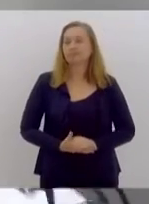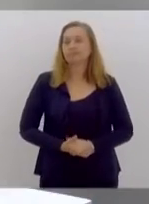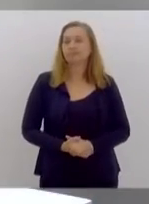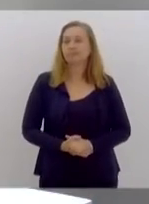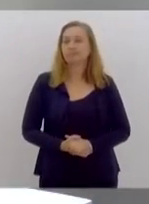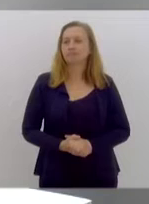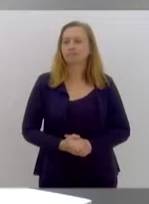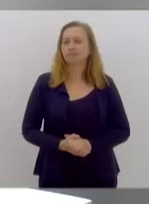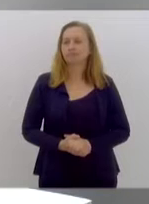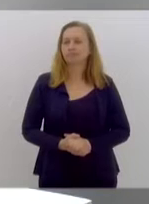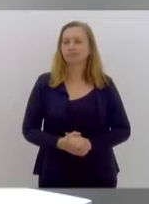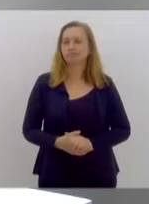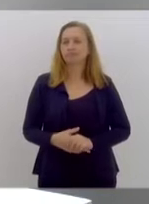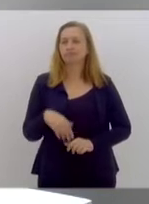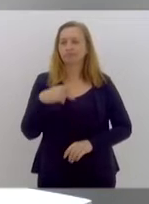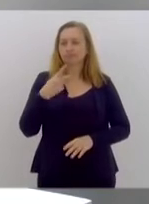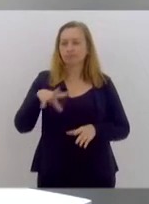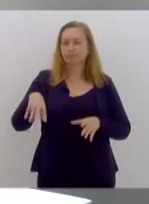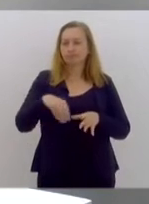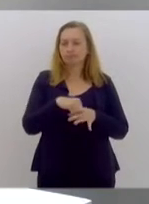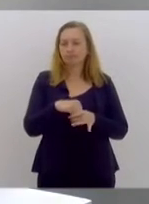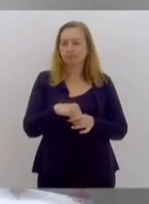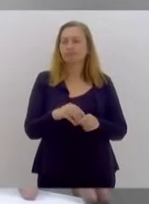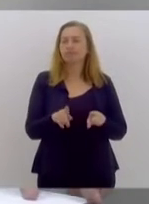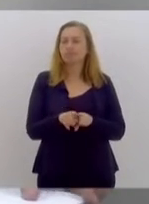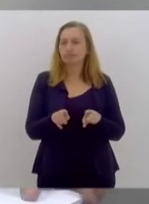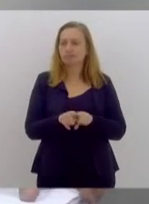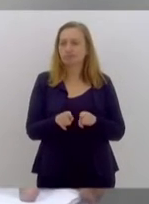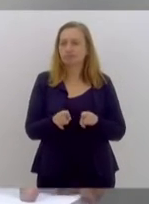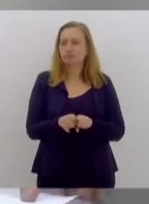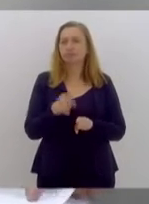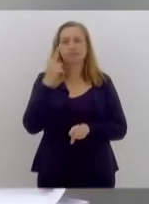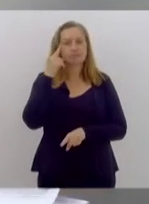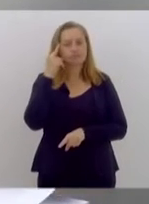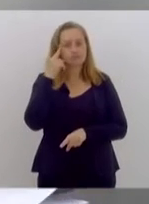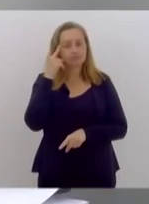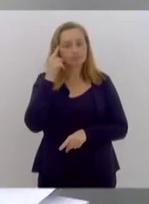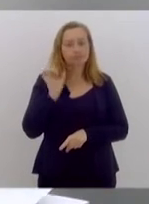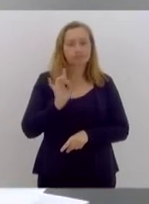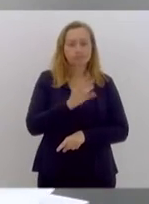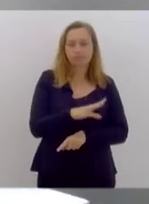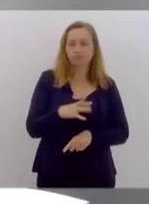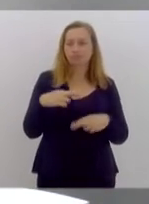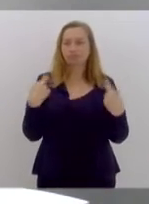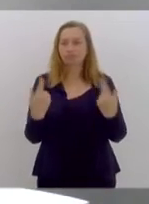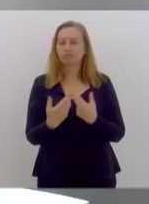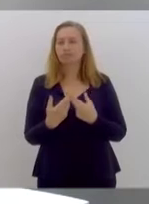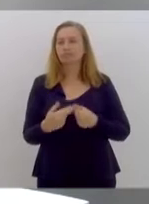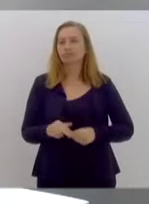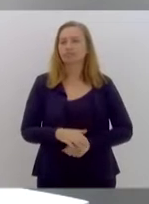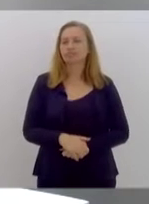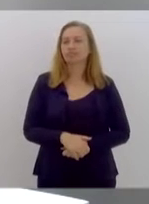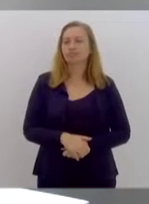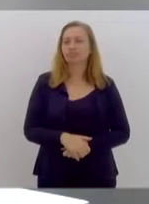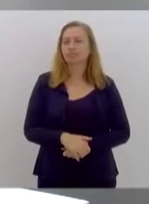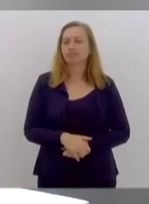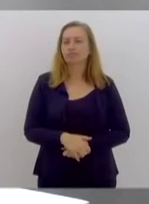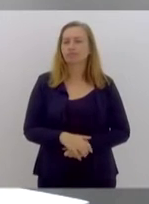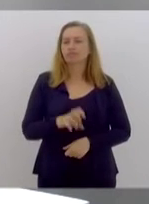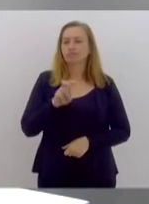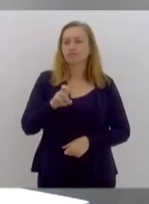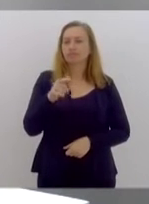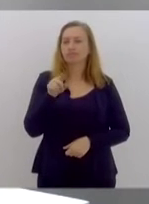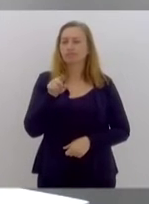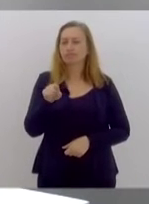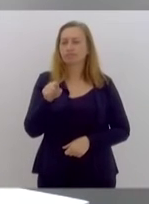acrescentar que a gente introduziu uma sessão já inspirada também na nossa última reunião ressaltando que é o item 5.1